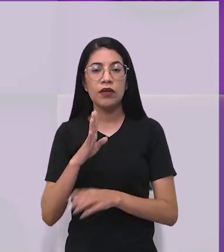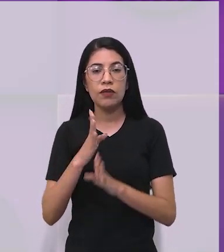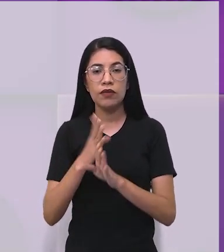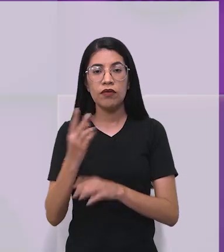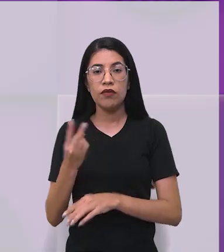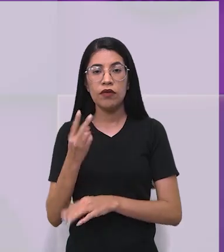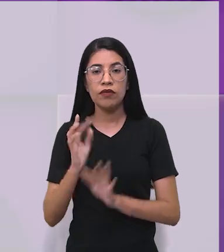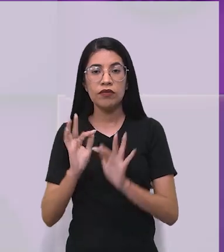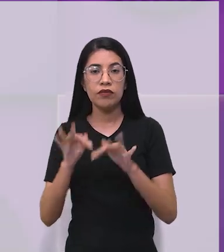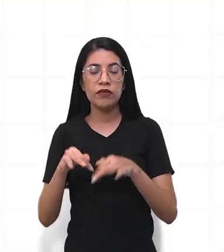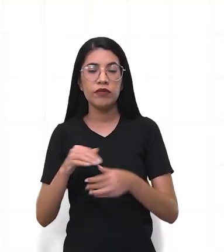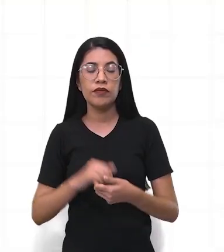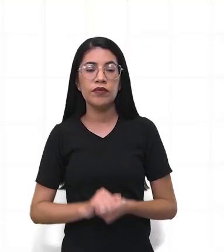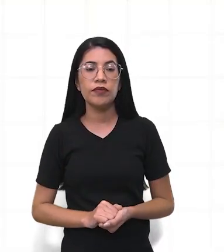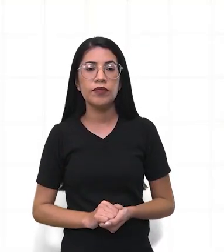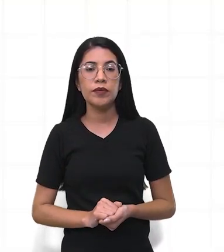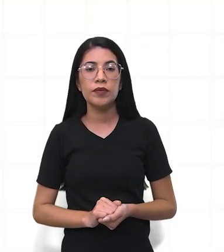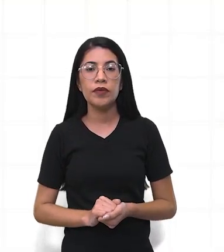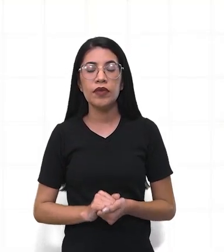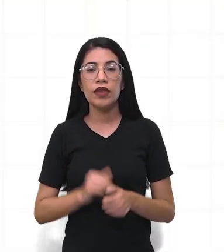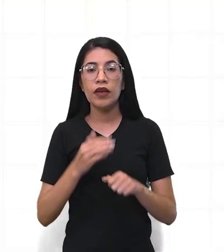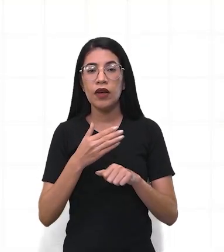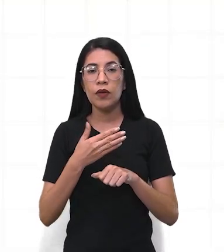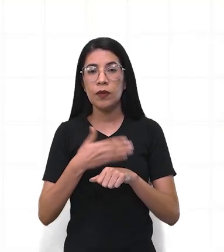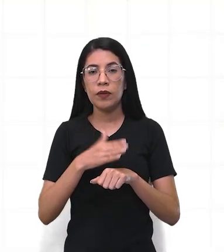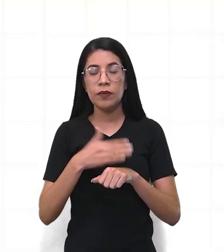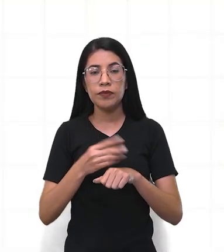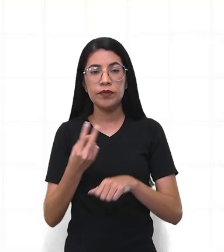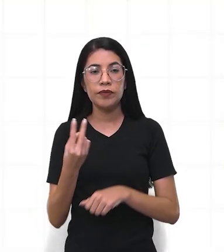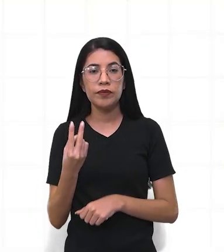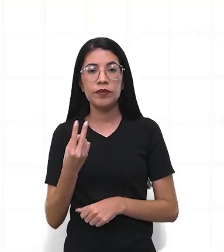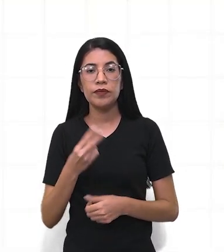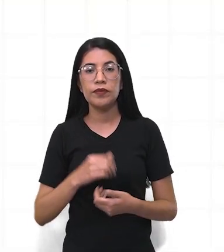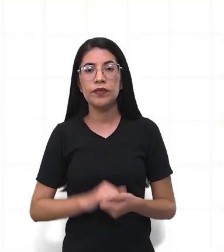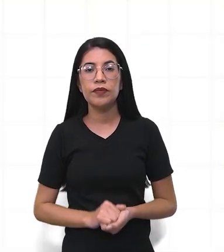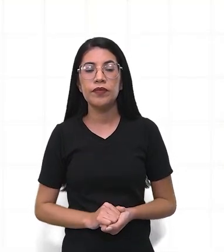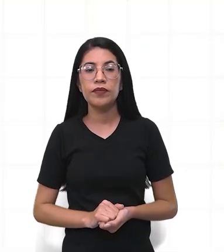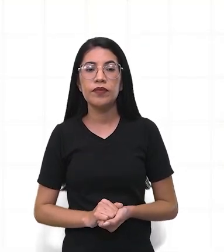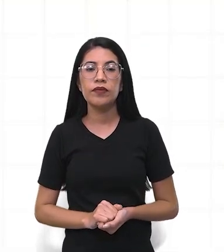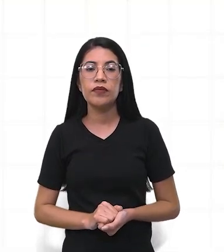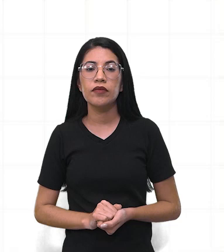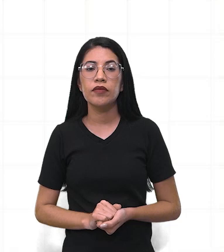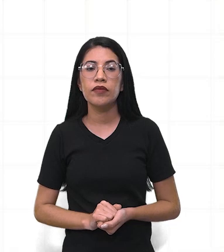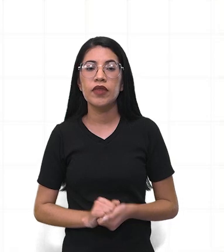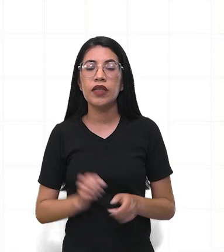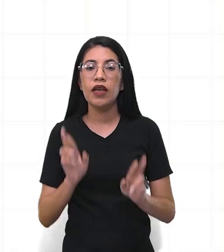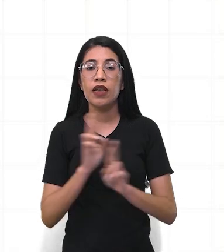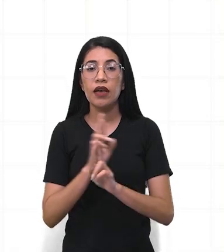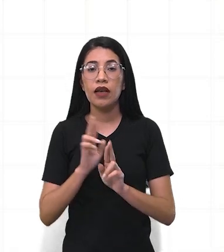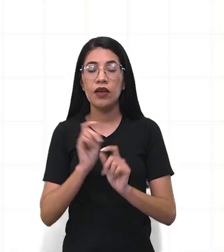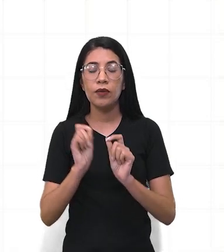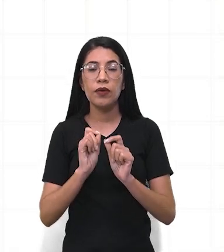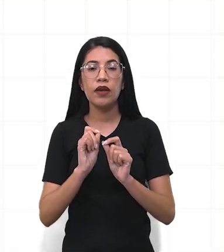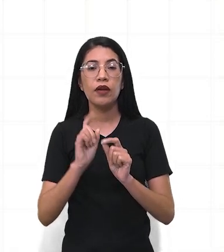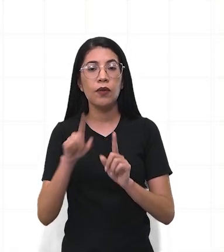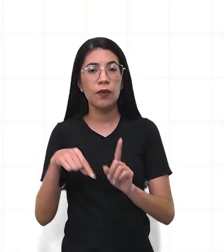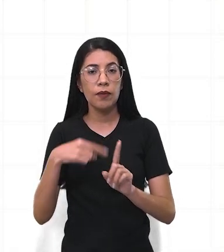Beleza? Vamos para a próxima lá para a gente finalizar? Ó, essa próxima já tem a ver com acréscimo,